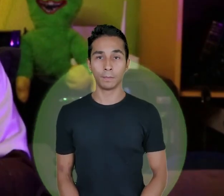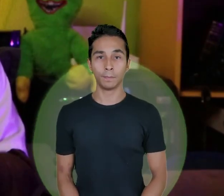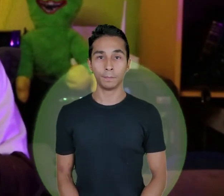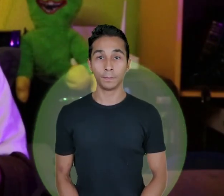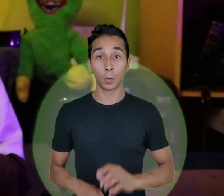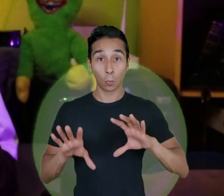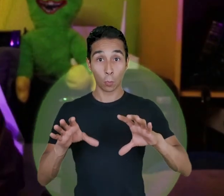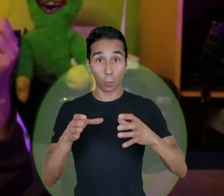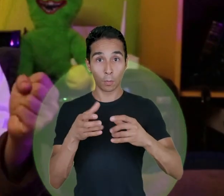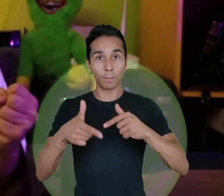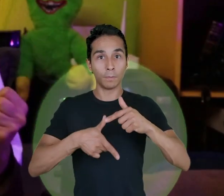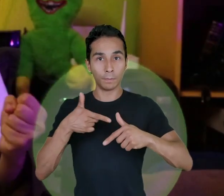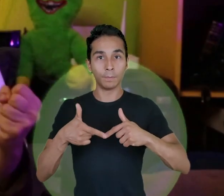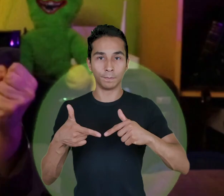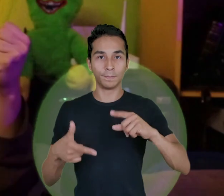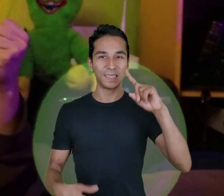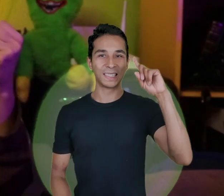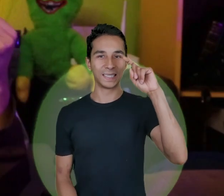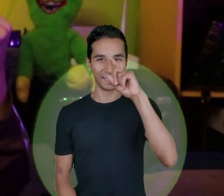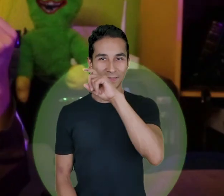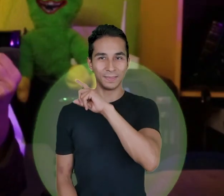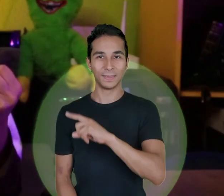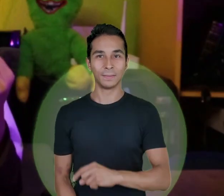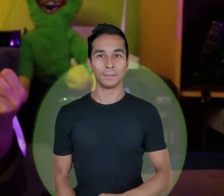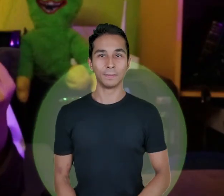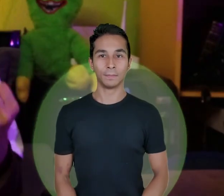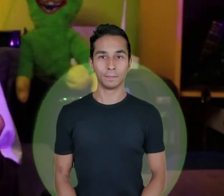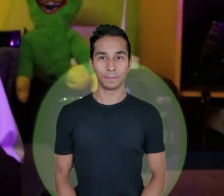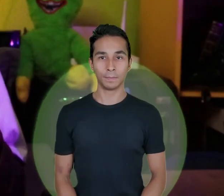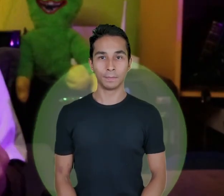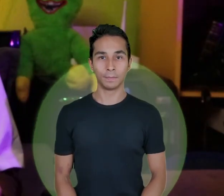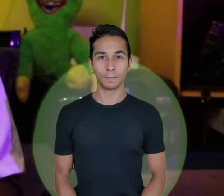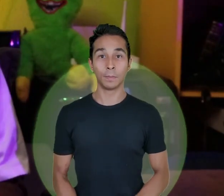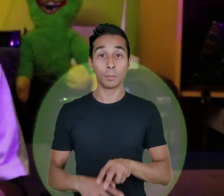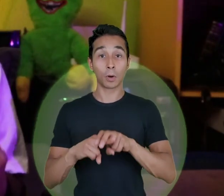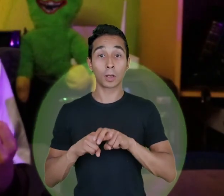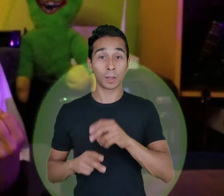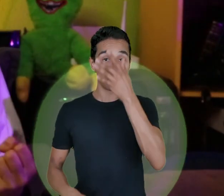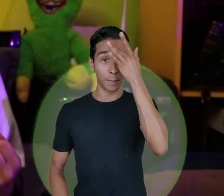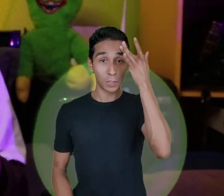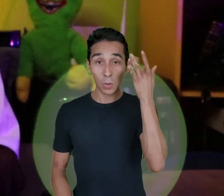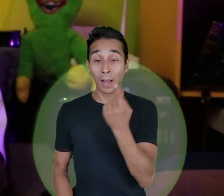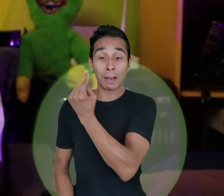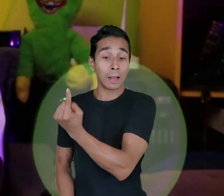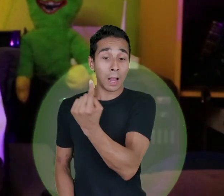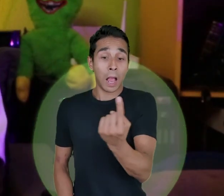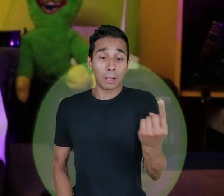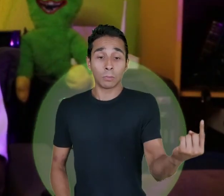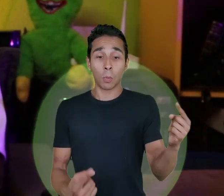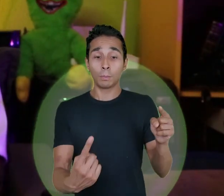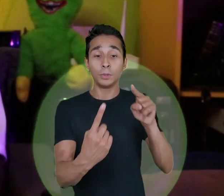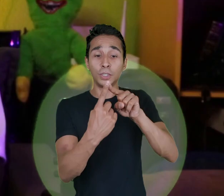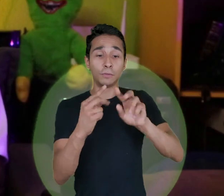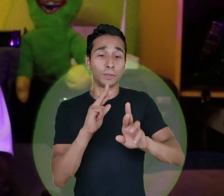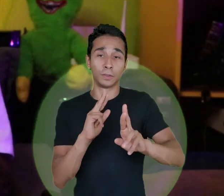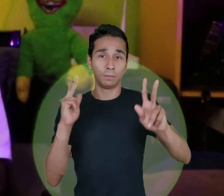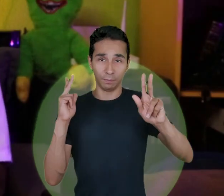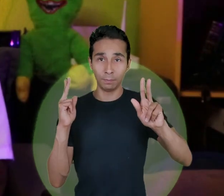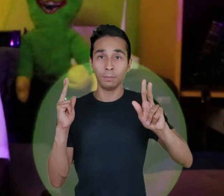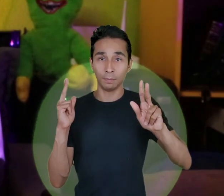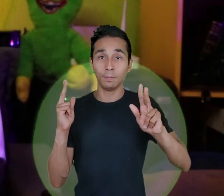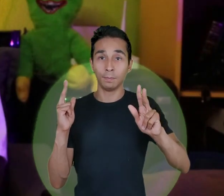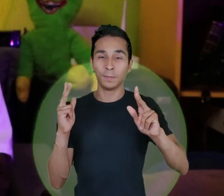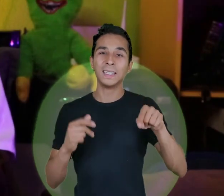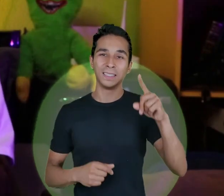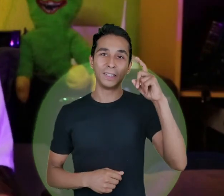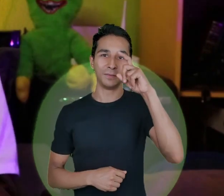porque fica difícil a gente, né, misturar os objetivos individuais com os coletivos, encontrar uma coisa em comum, a gente também